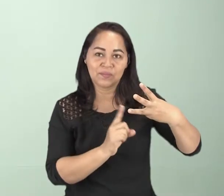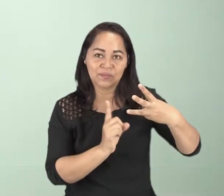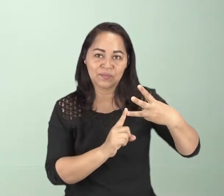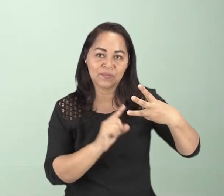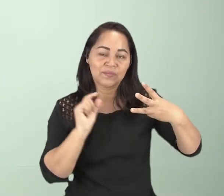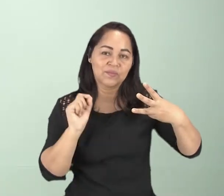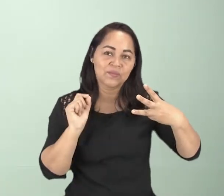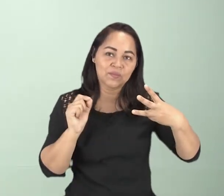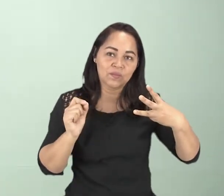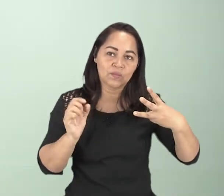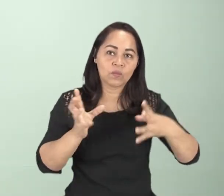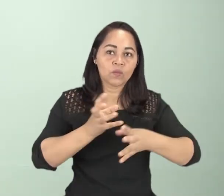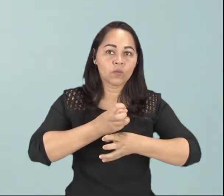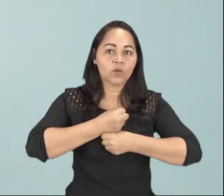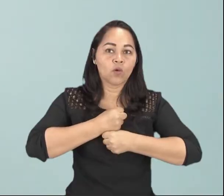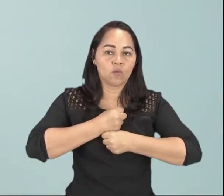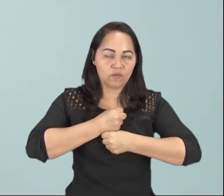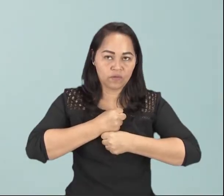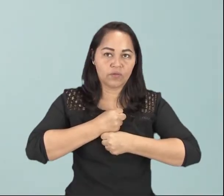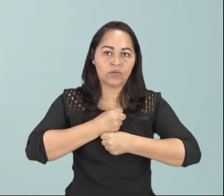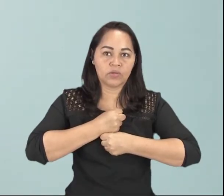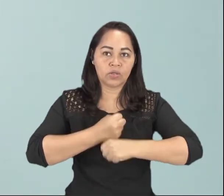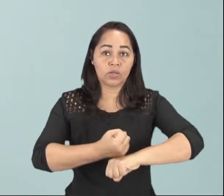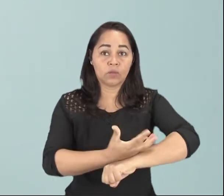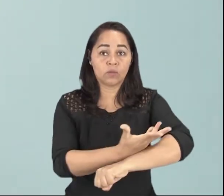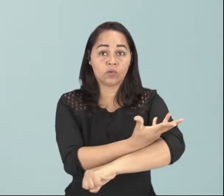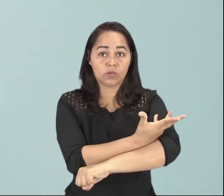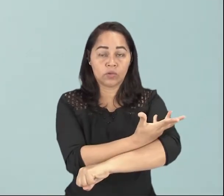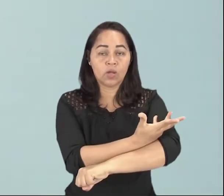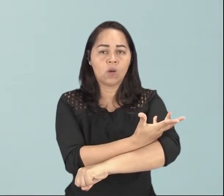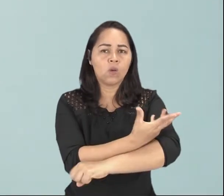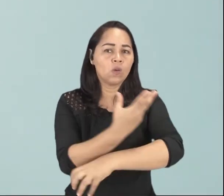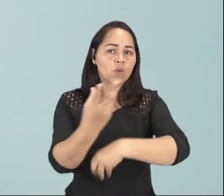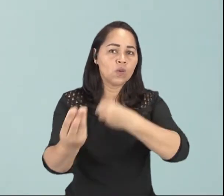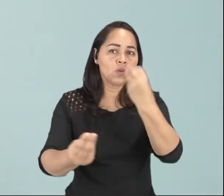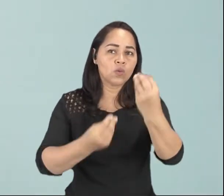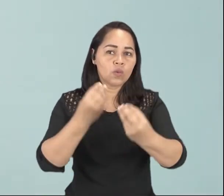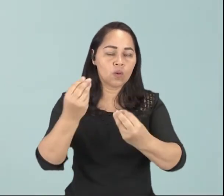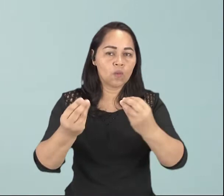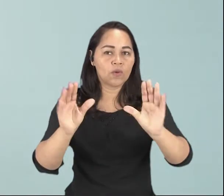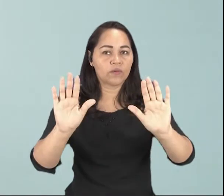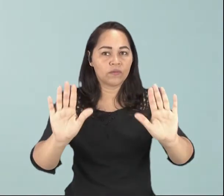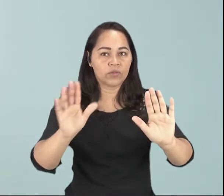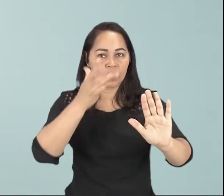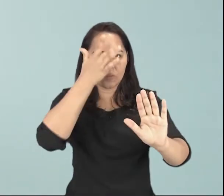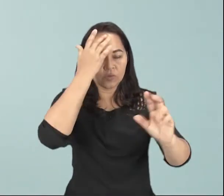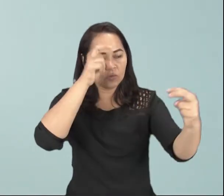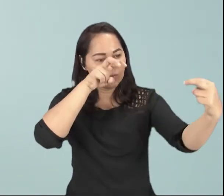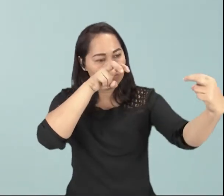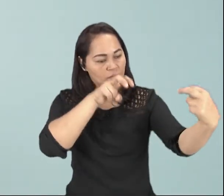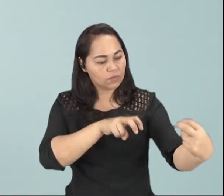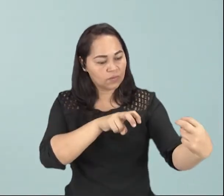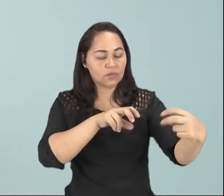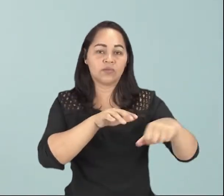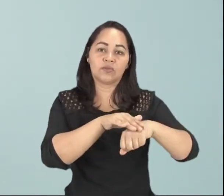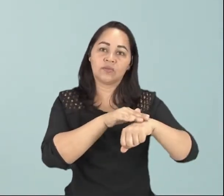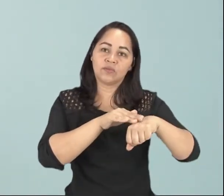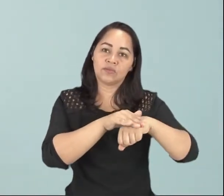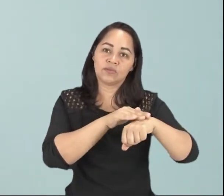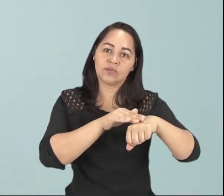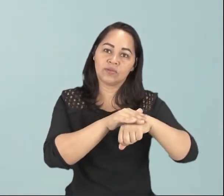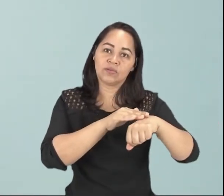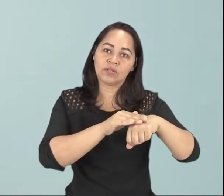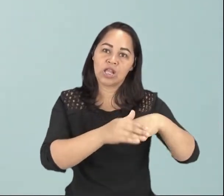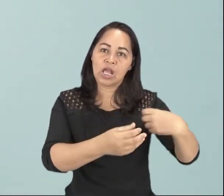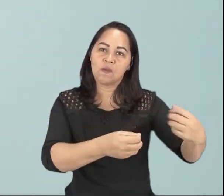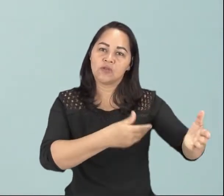tópico seria a confiança, a emotividade. O que seria isso? É a questão de você sentar com alguém para conversar, você ouvir